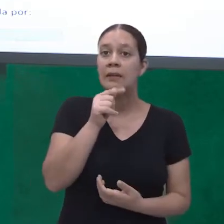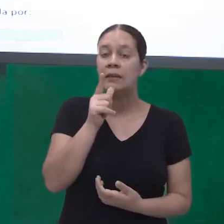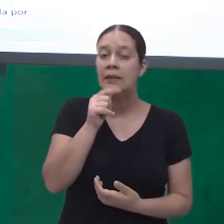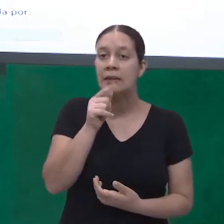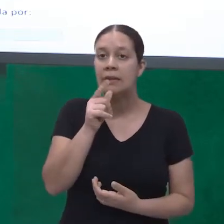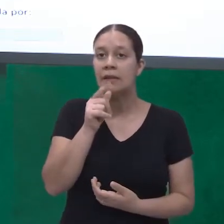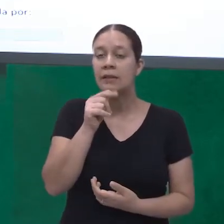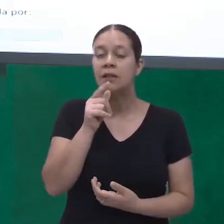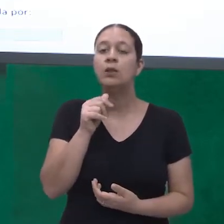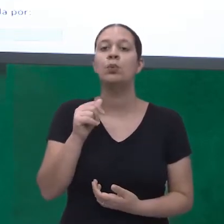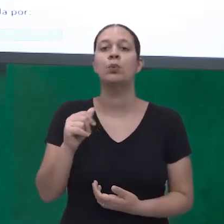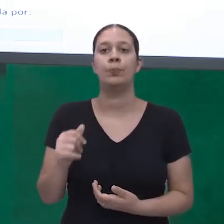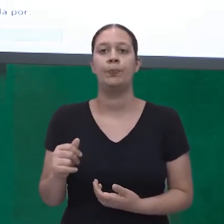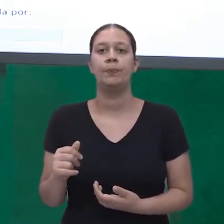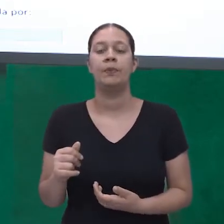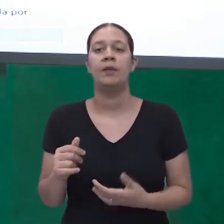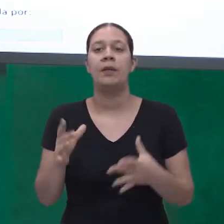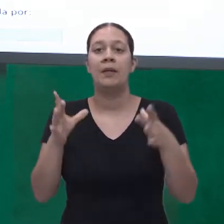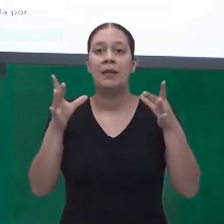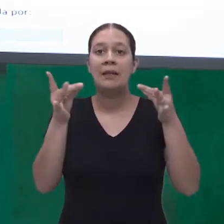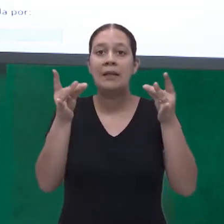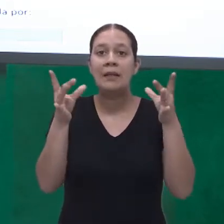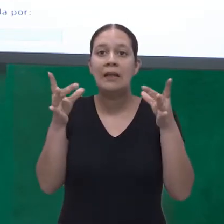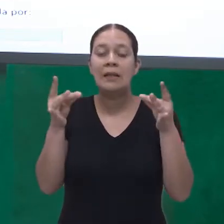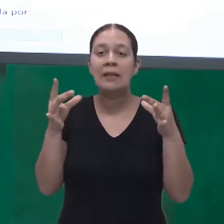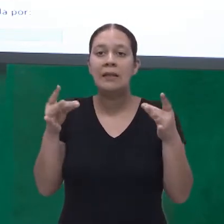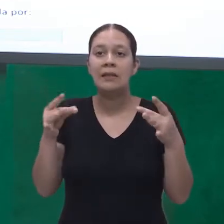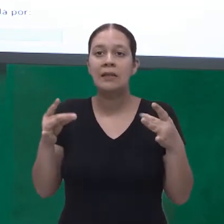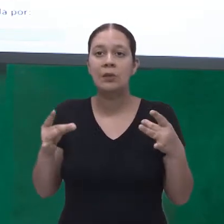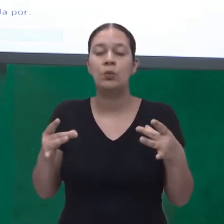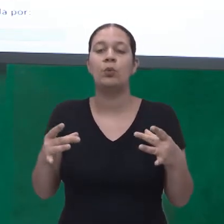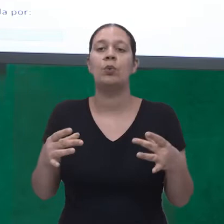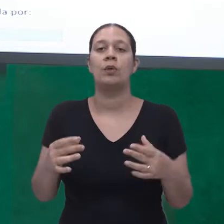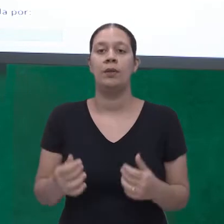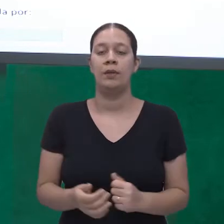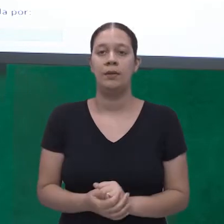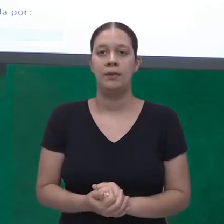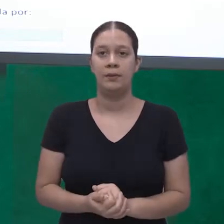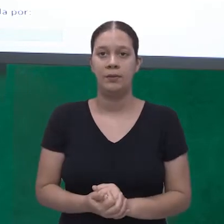que esses átomos, já que a gente está aqui tentando